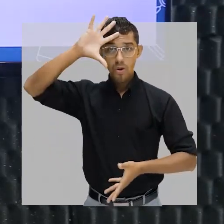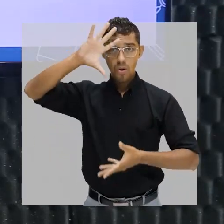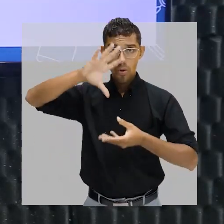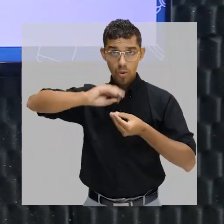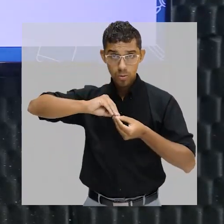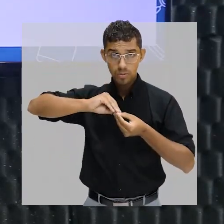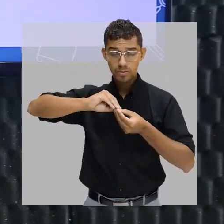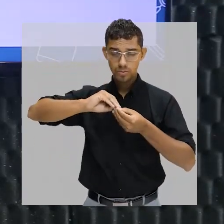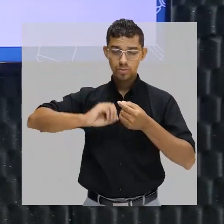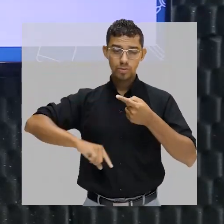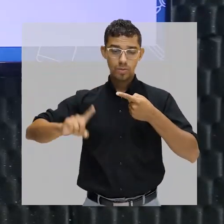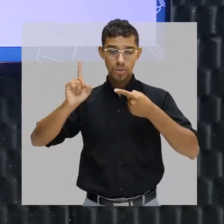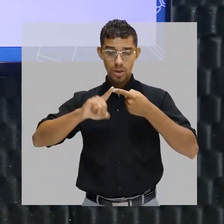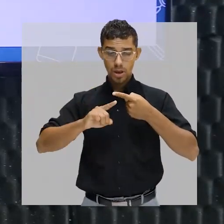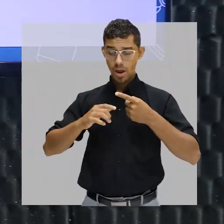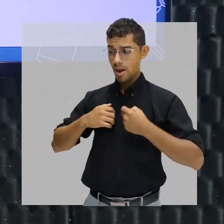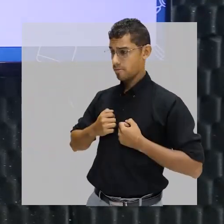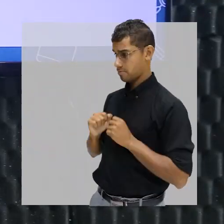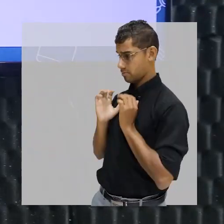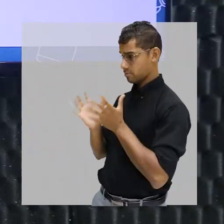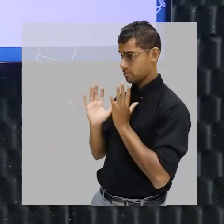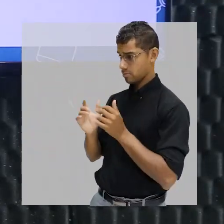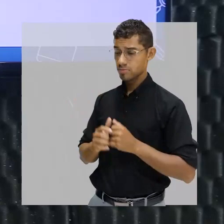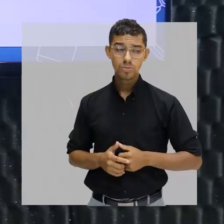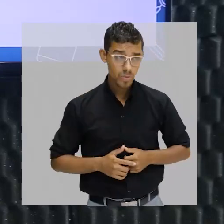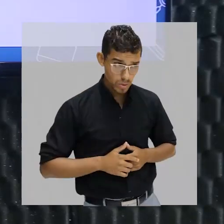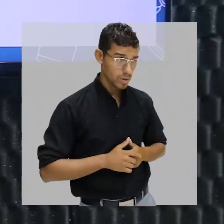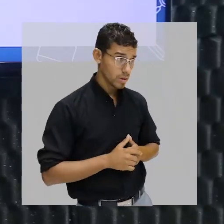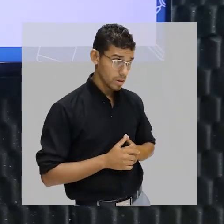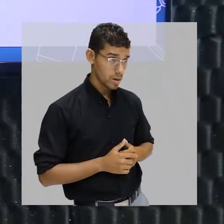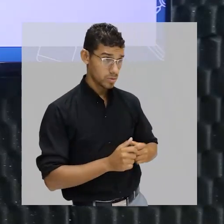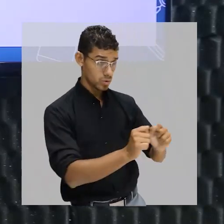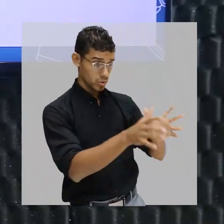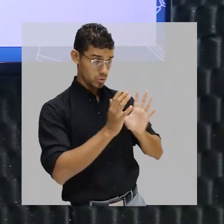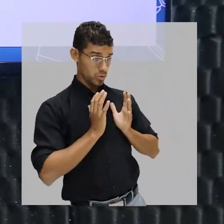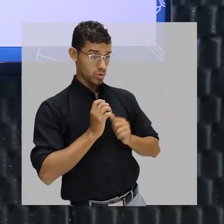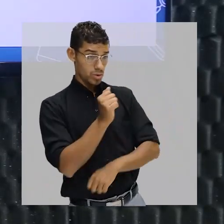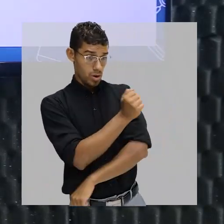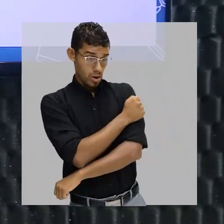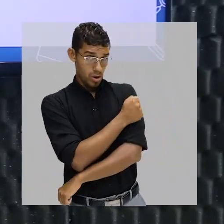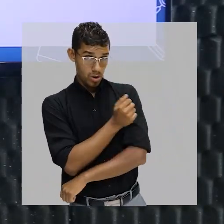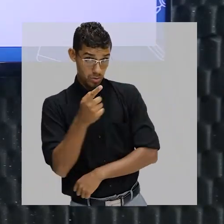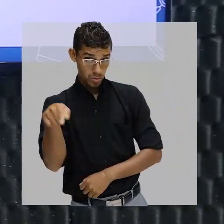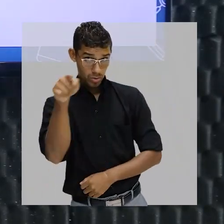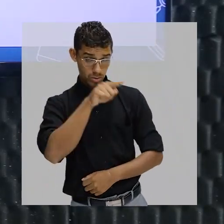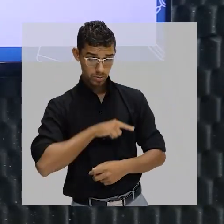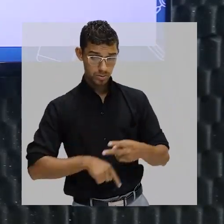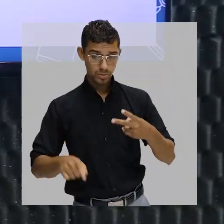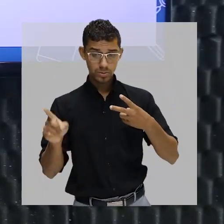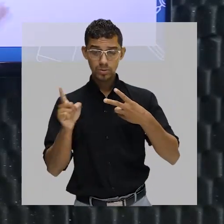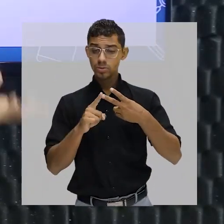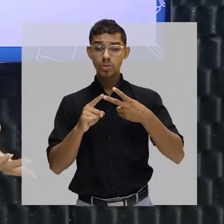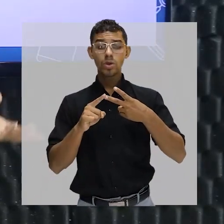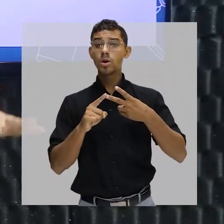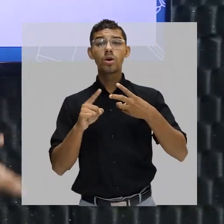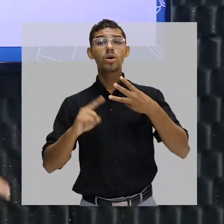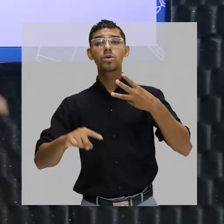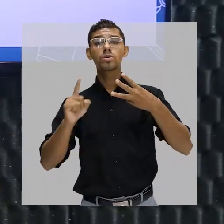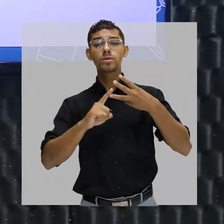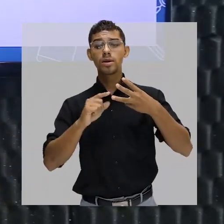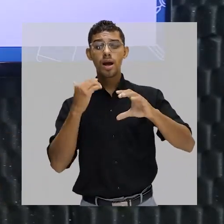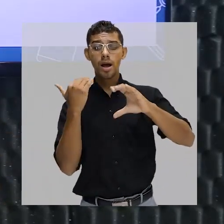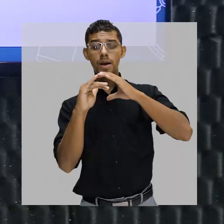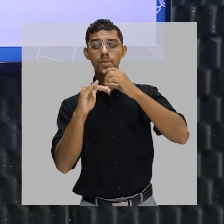elementos. Emissor, eu. Receptor ou receptores, os chuchus que me assistem. A mensagem, a aula de